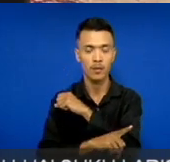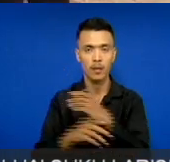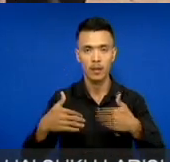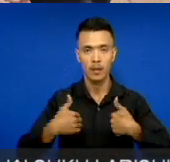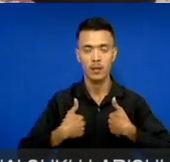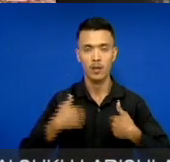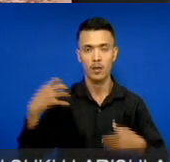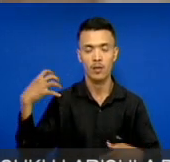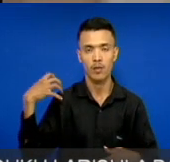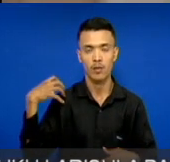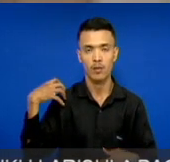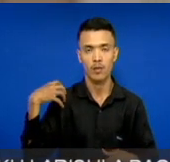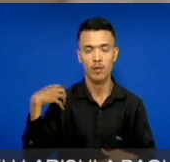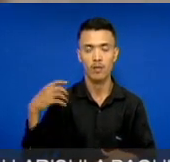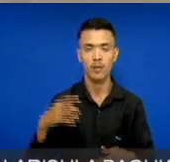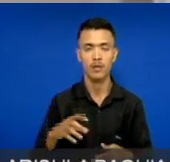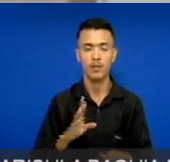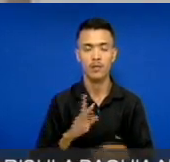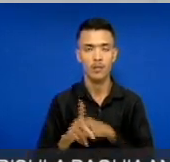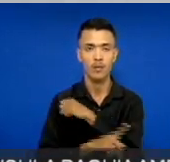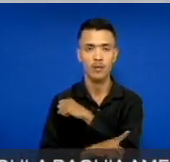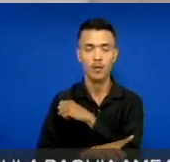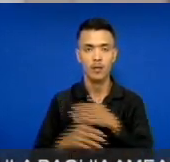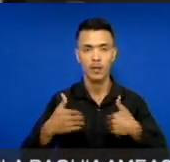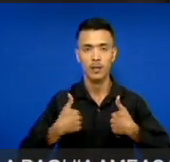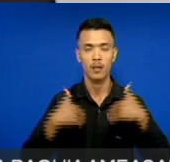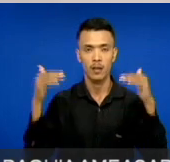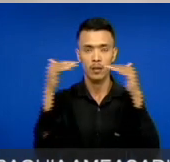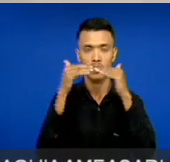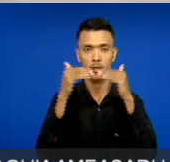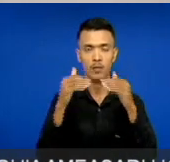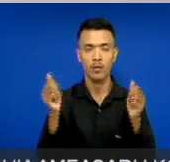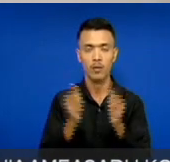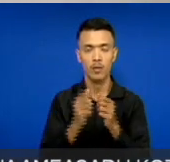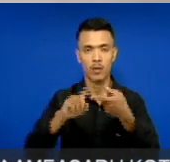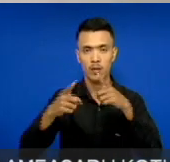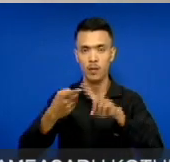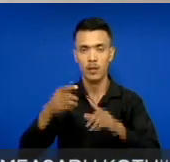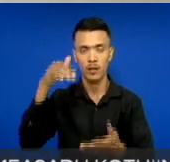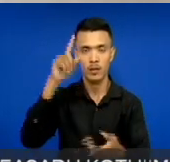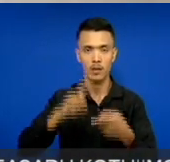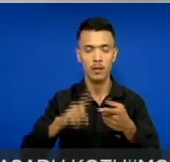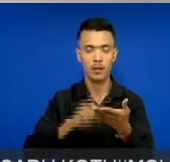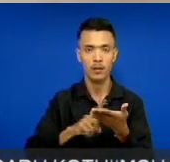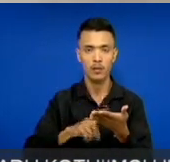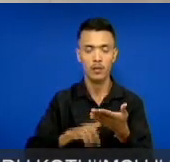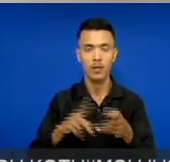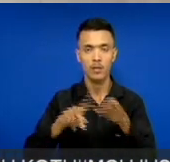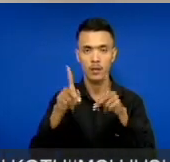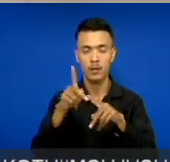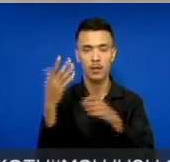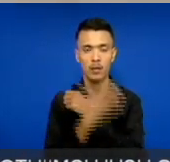a Palácio das Necessidades, Lisboa, Portugal. E encontro né, Benedito Freitas, onde o homólogo discute cooperação entre Rairua e a